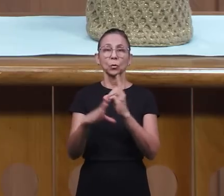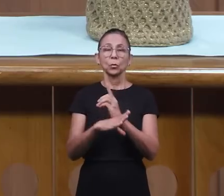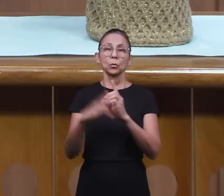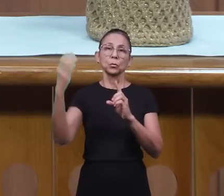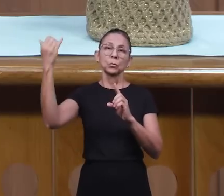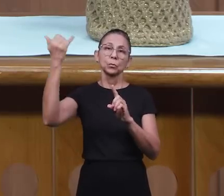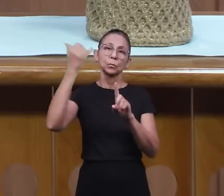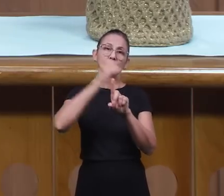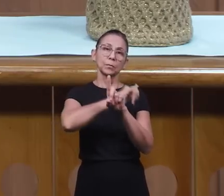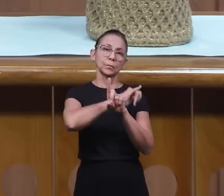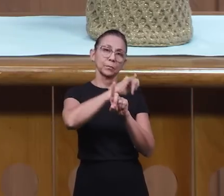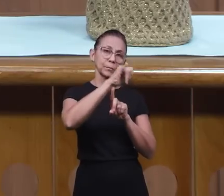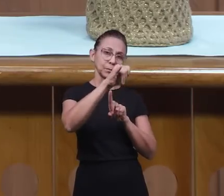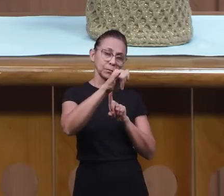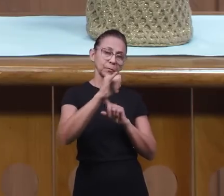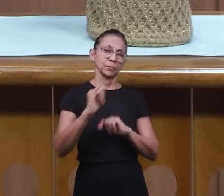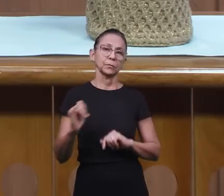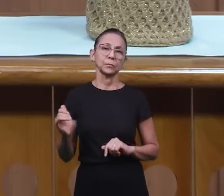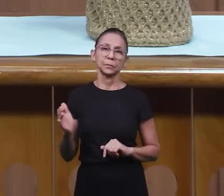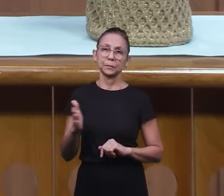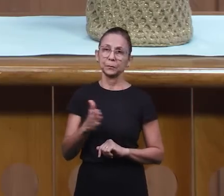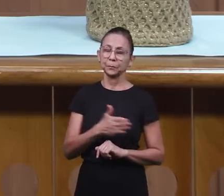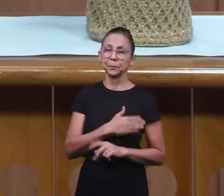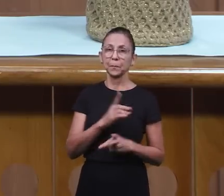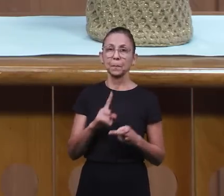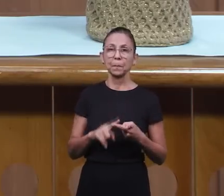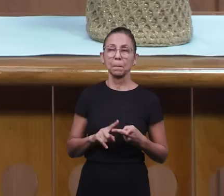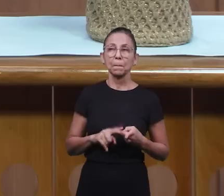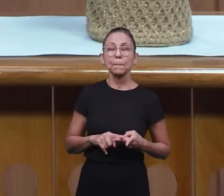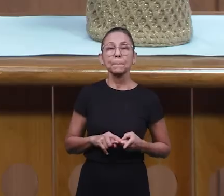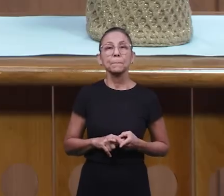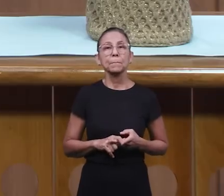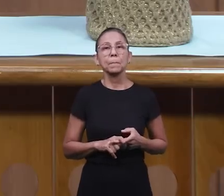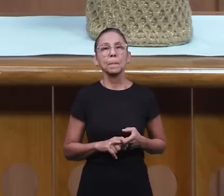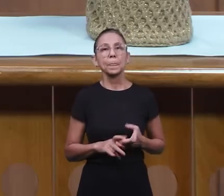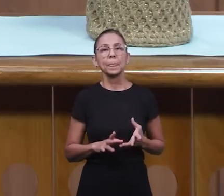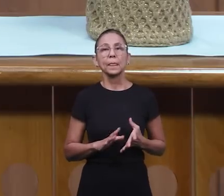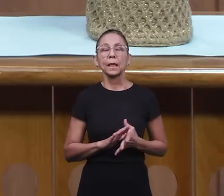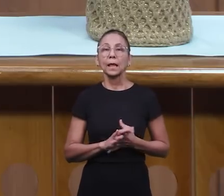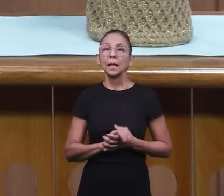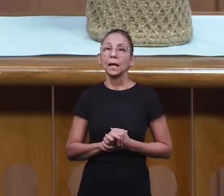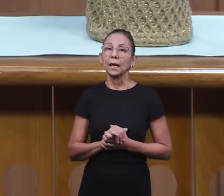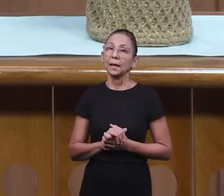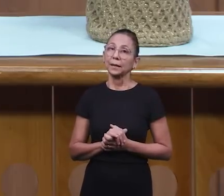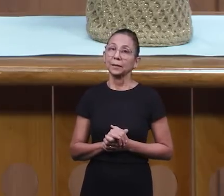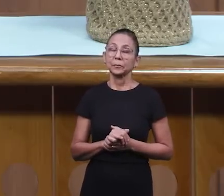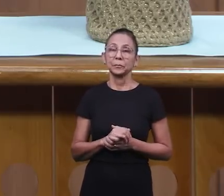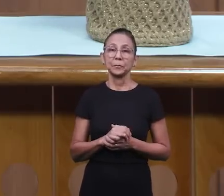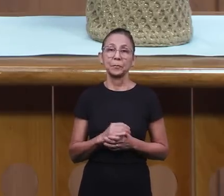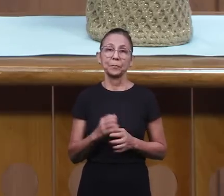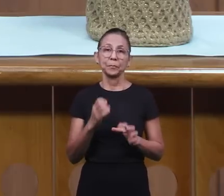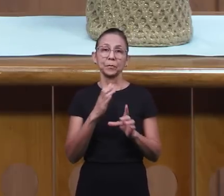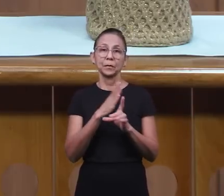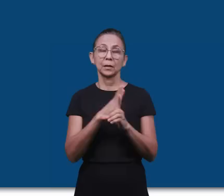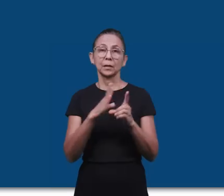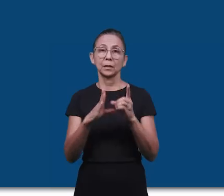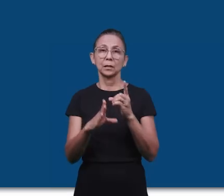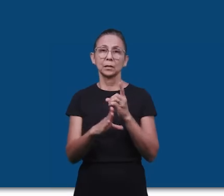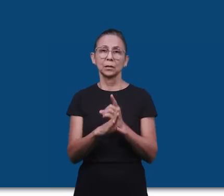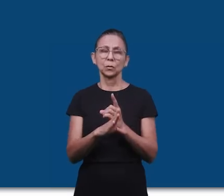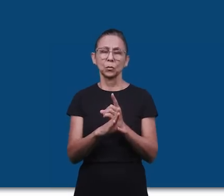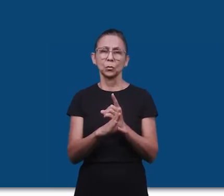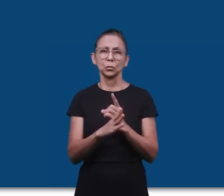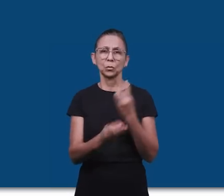Agora, um outro aspecto que queremos chamar a atenção é, portanto, quanto ao culto que não agrada a Deus. E